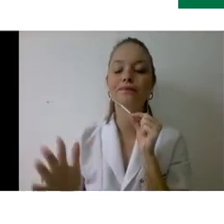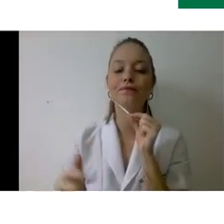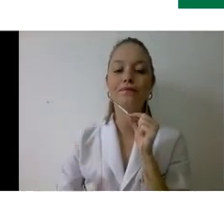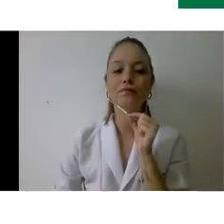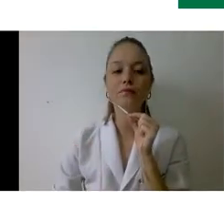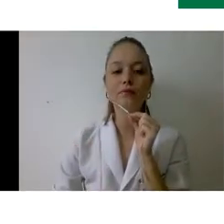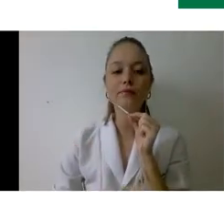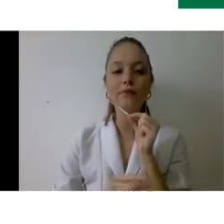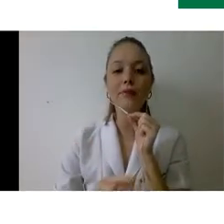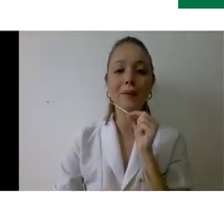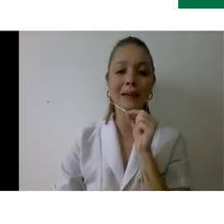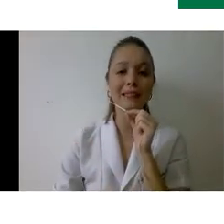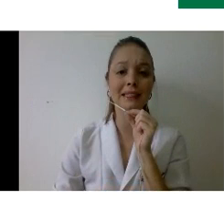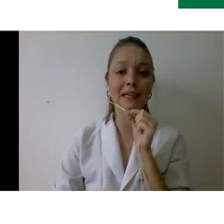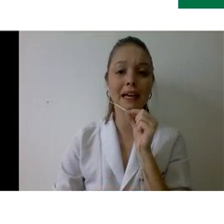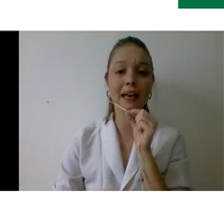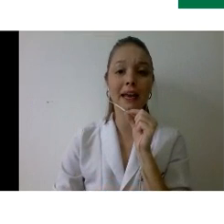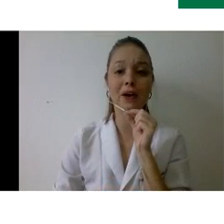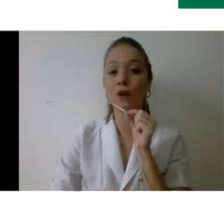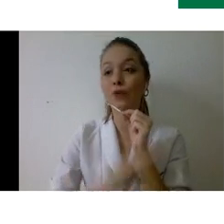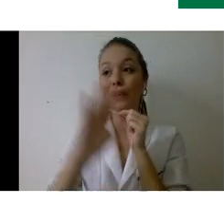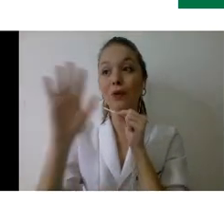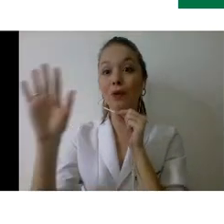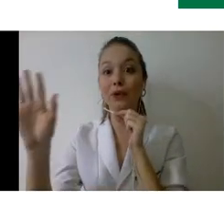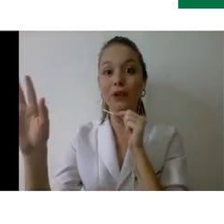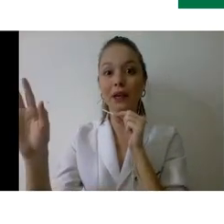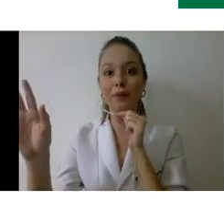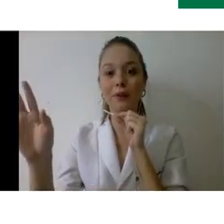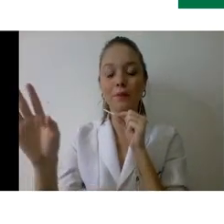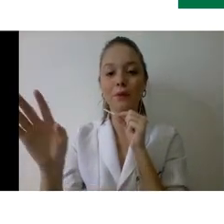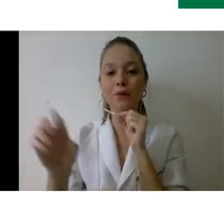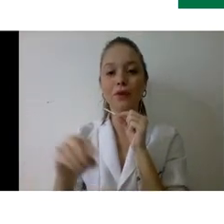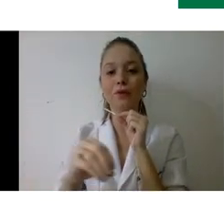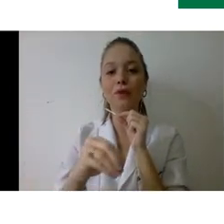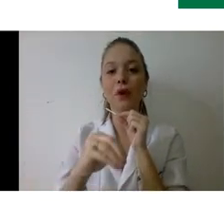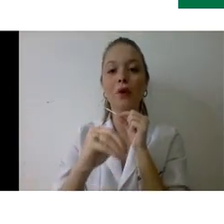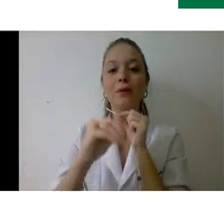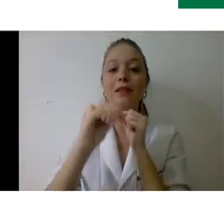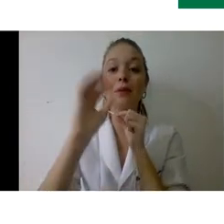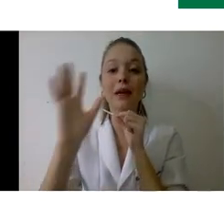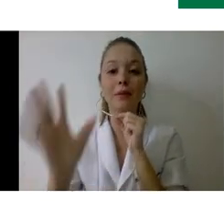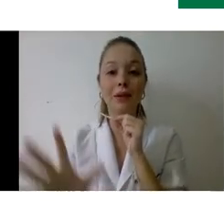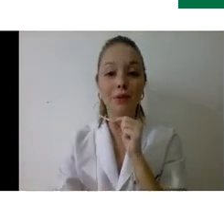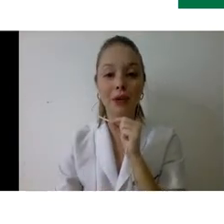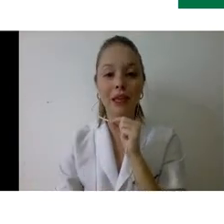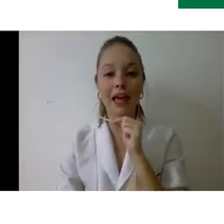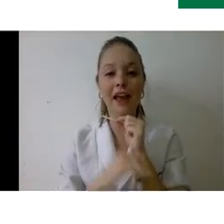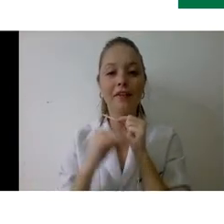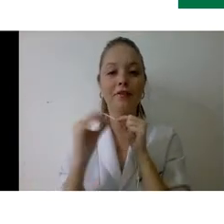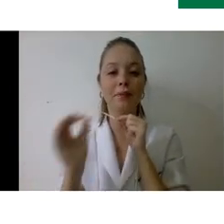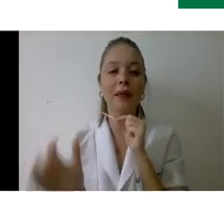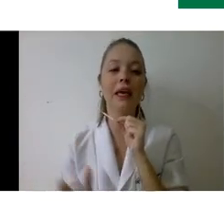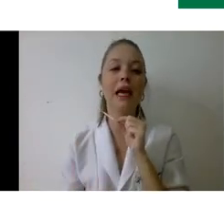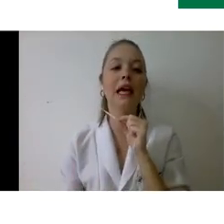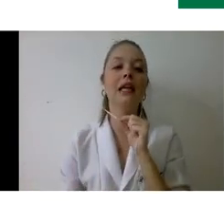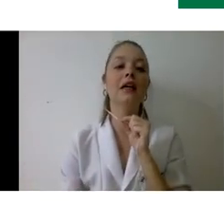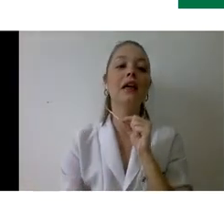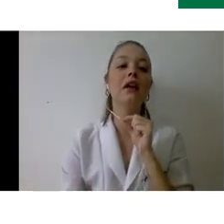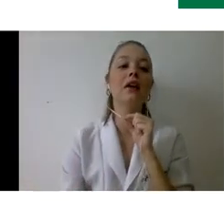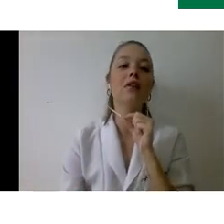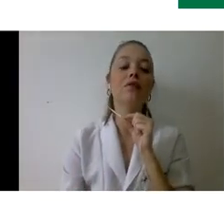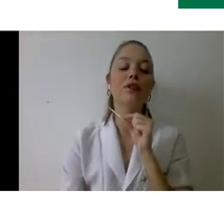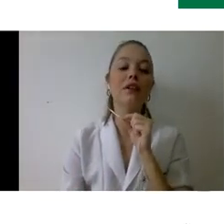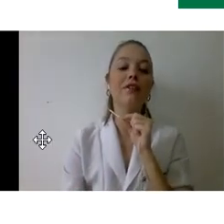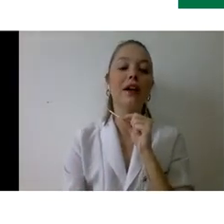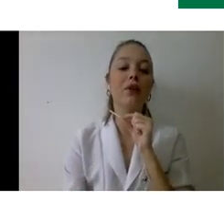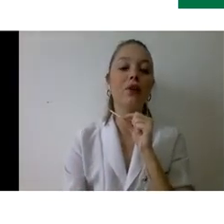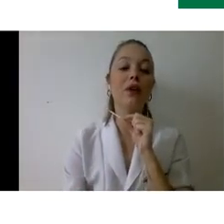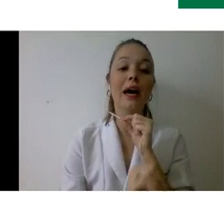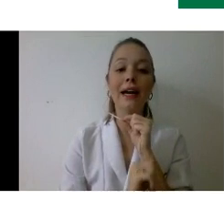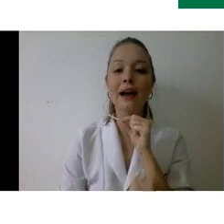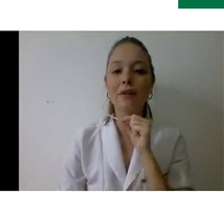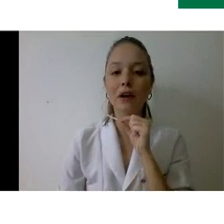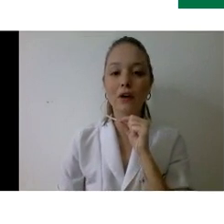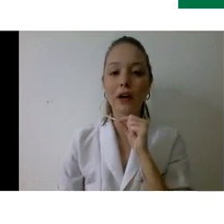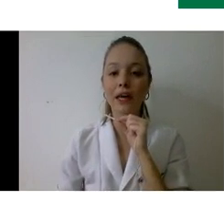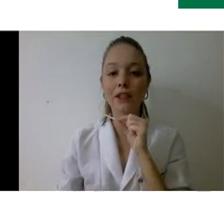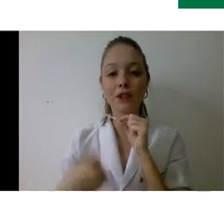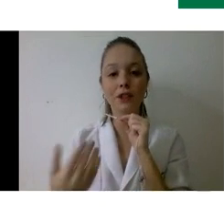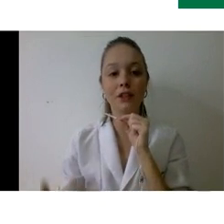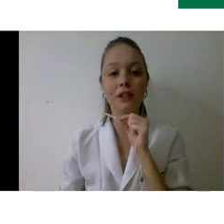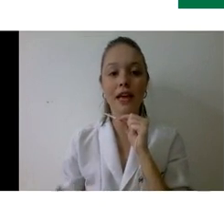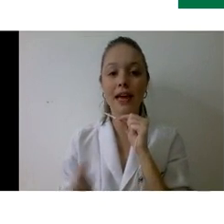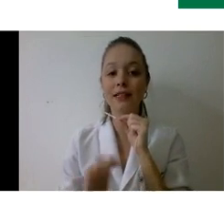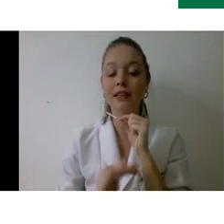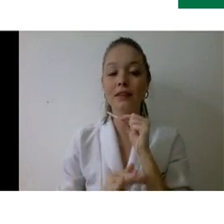mão, mas, ou ficou muito tempo exposto ao sol, mas é uma queimadura leve, pequena, você vai colocar em